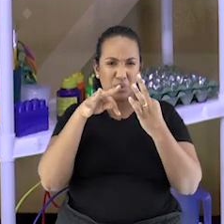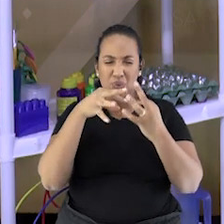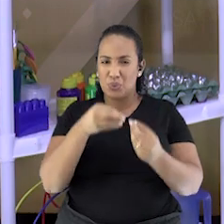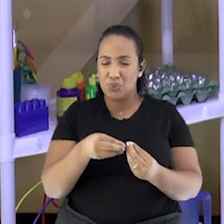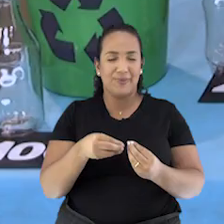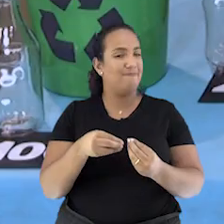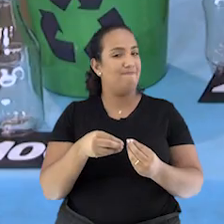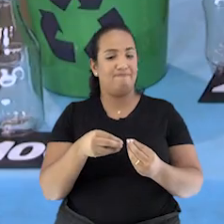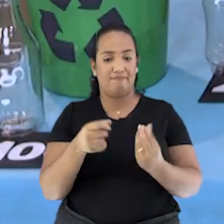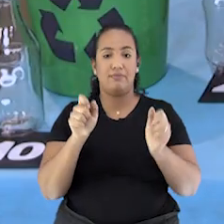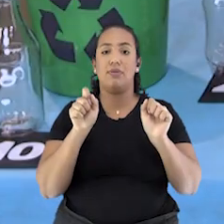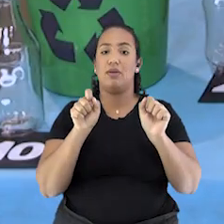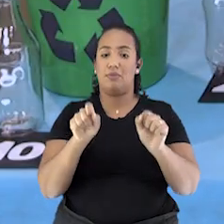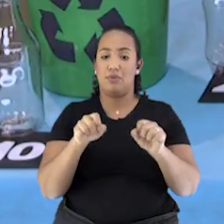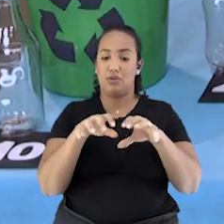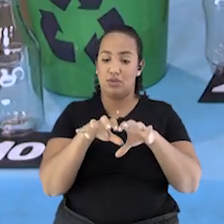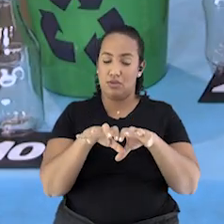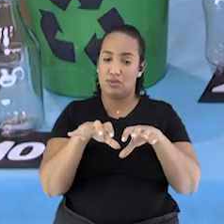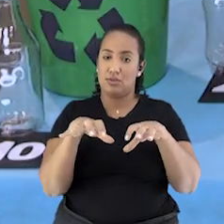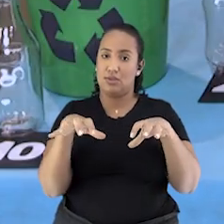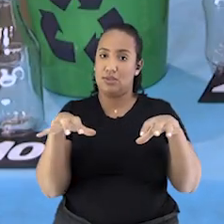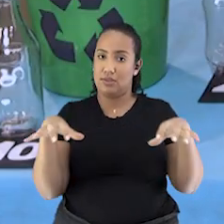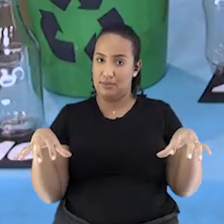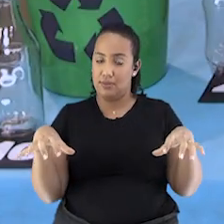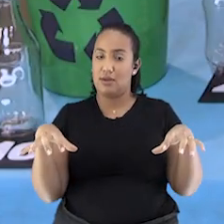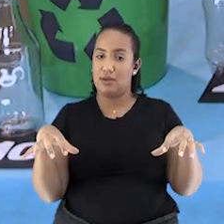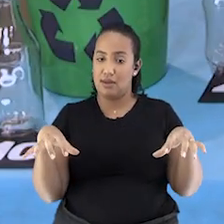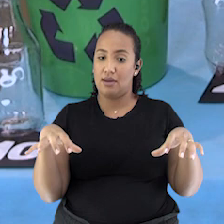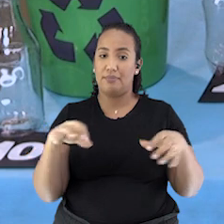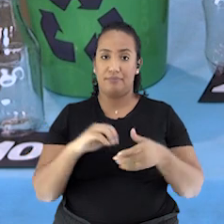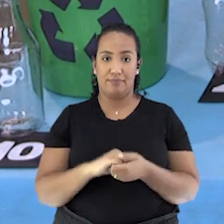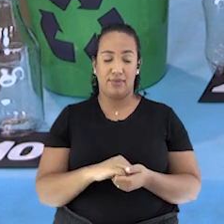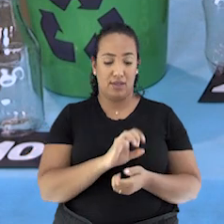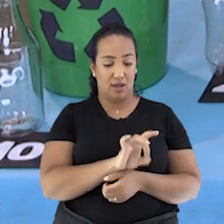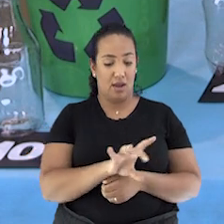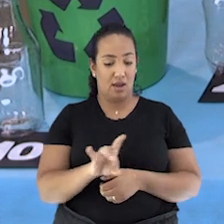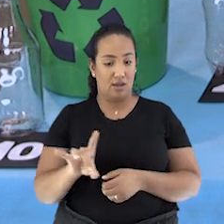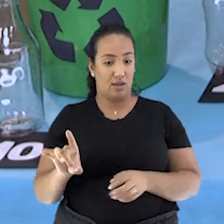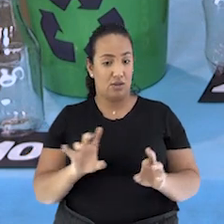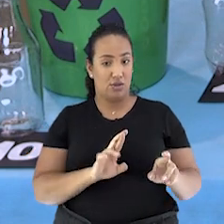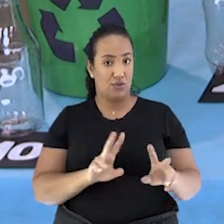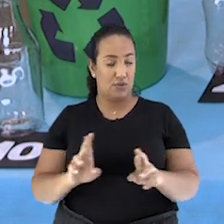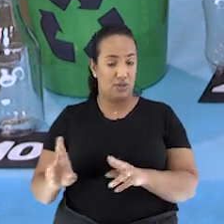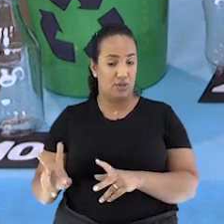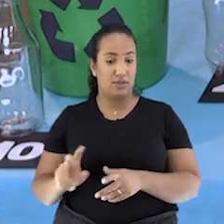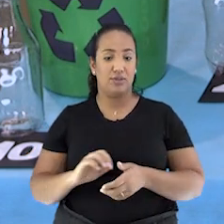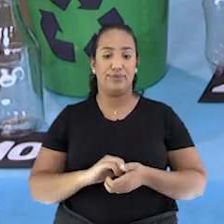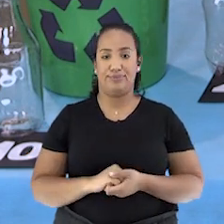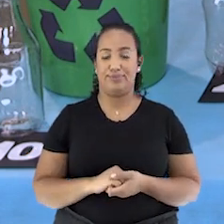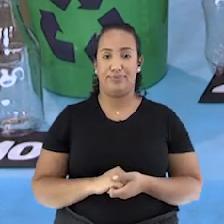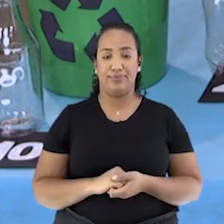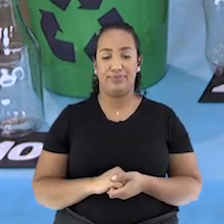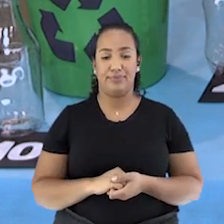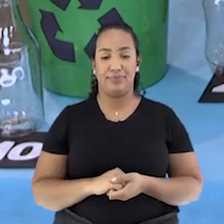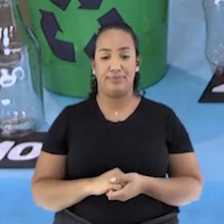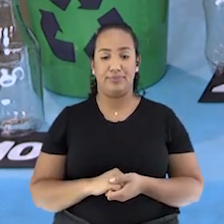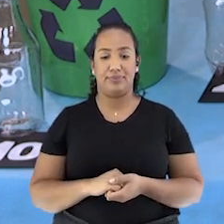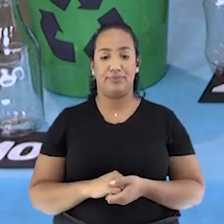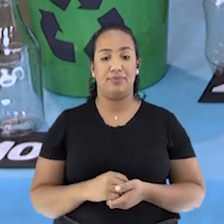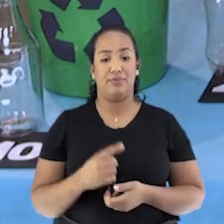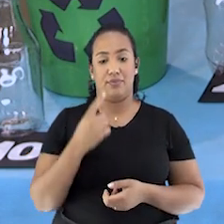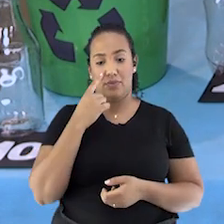separadas. Aqui a gente tem papel, o metal,